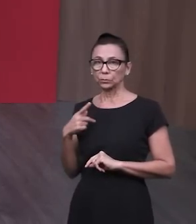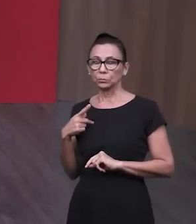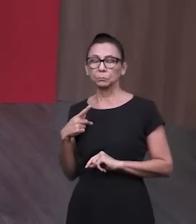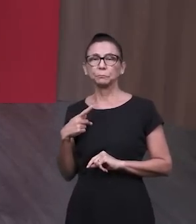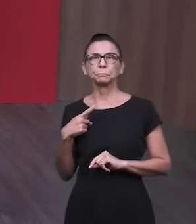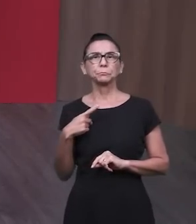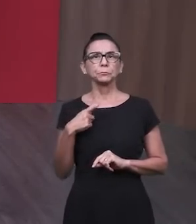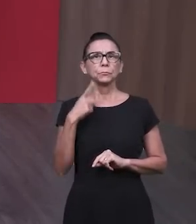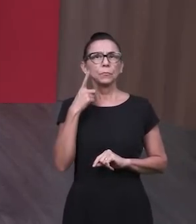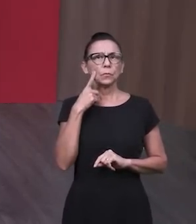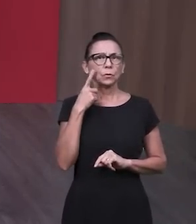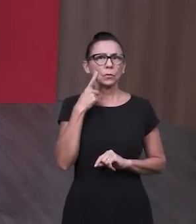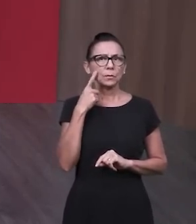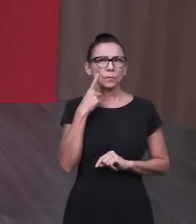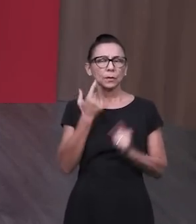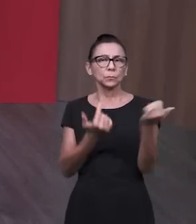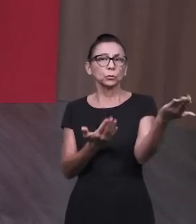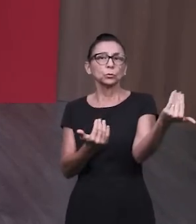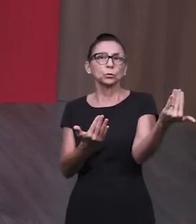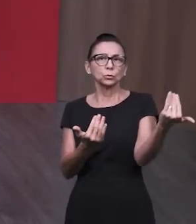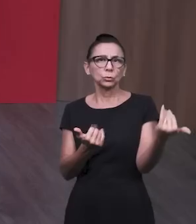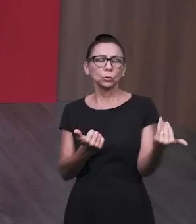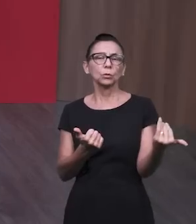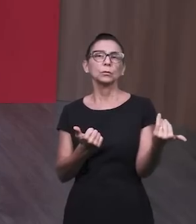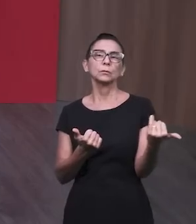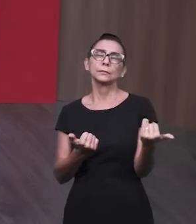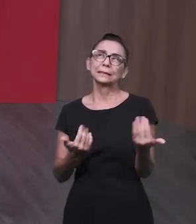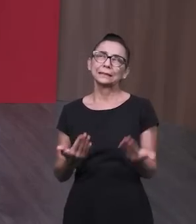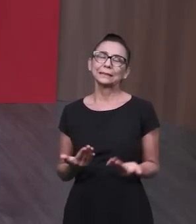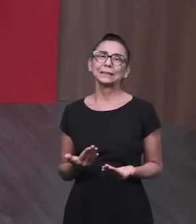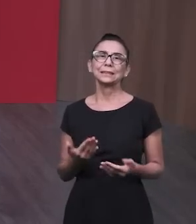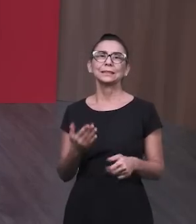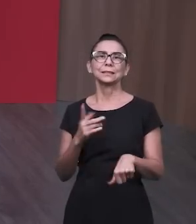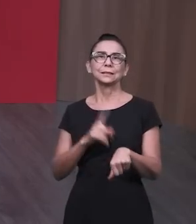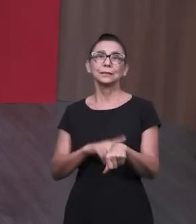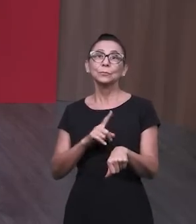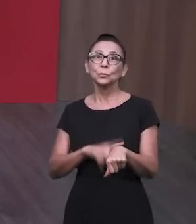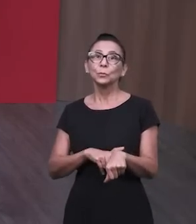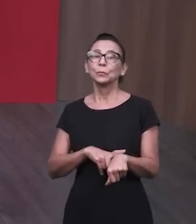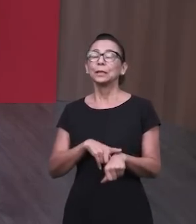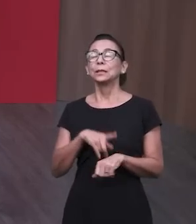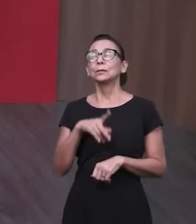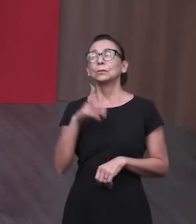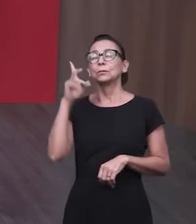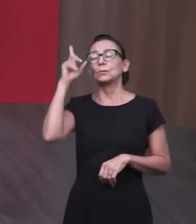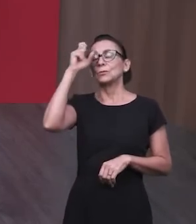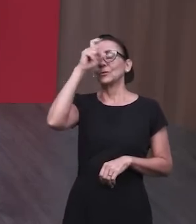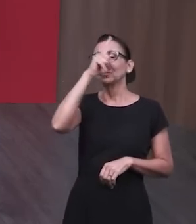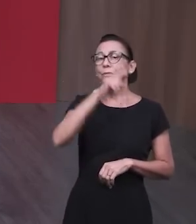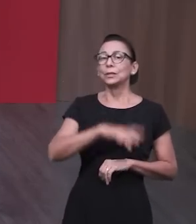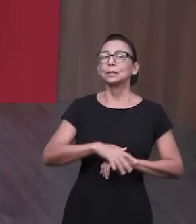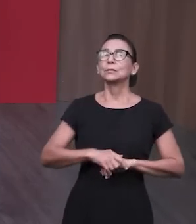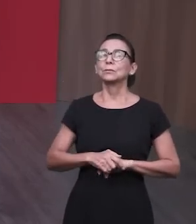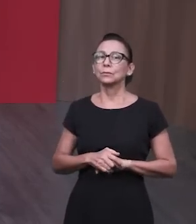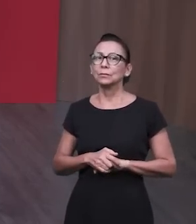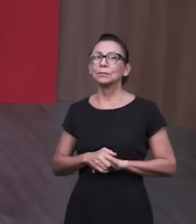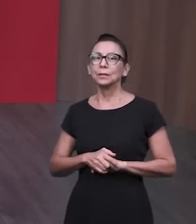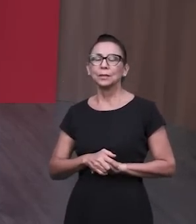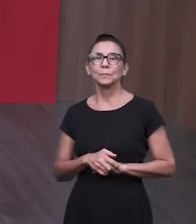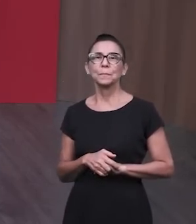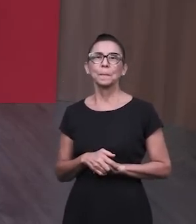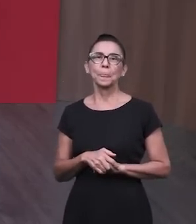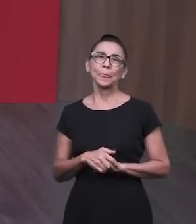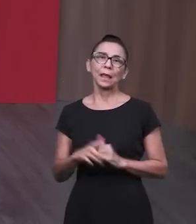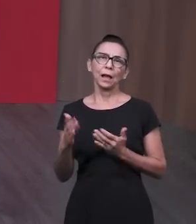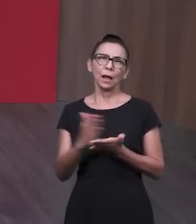com os jovens, que alguns passam por isso. Às vezes eles passam pelo questionamento, pela aceitação e chegam na fase do respeito.